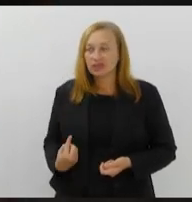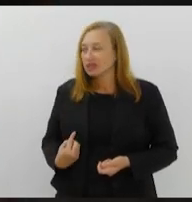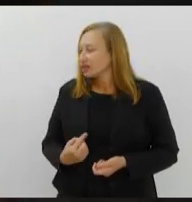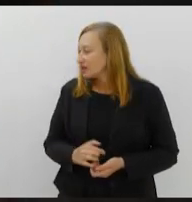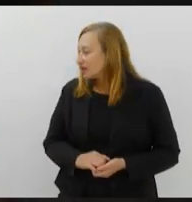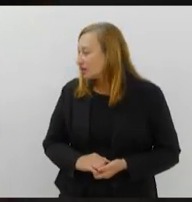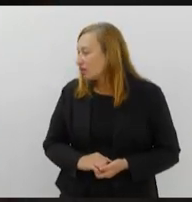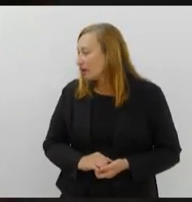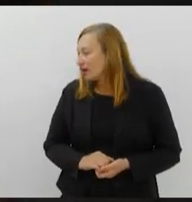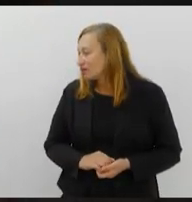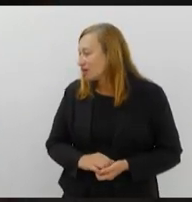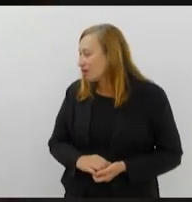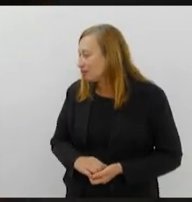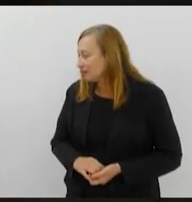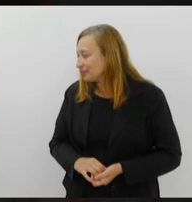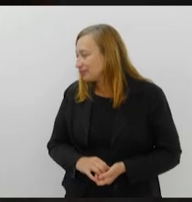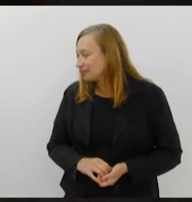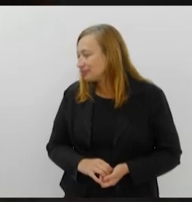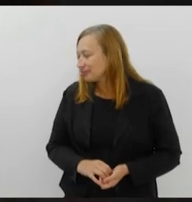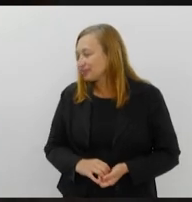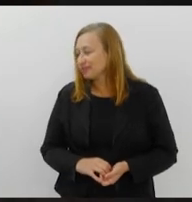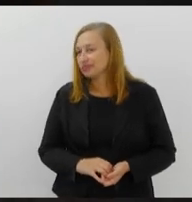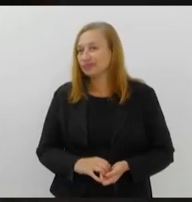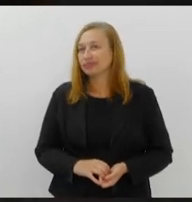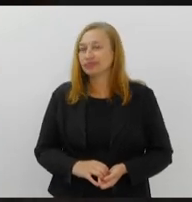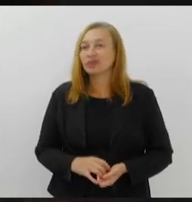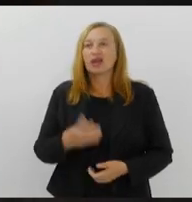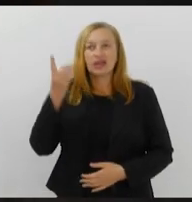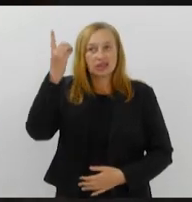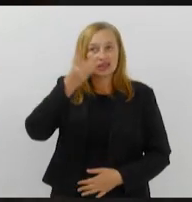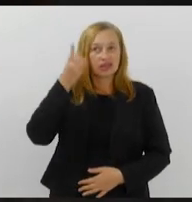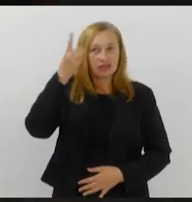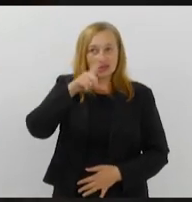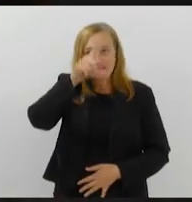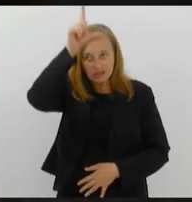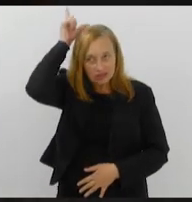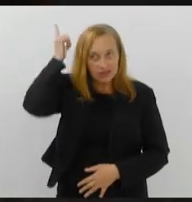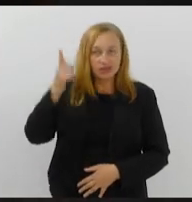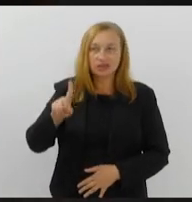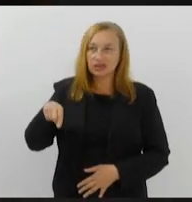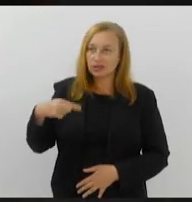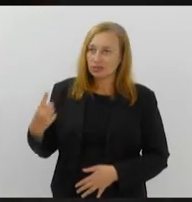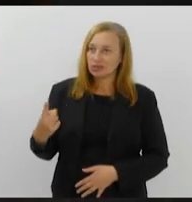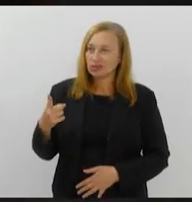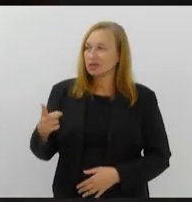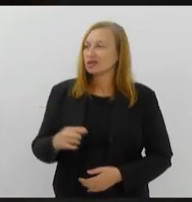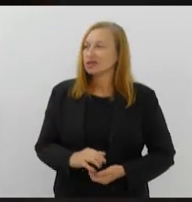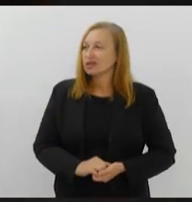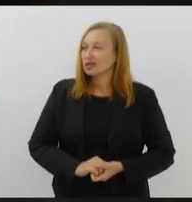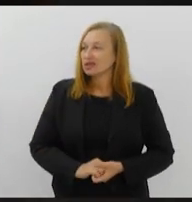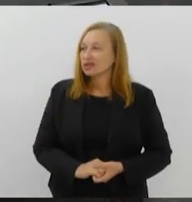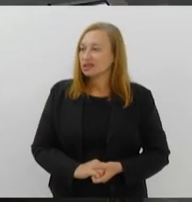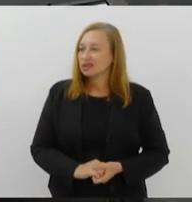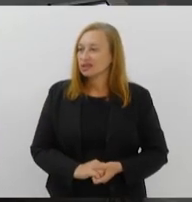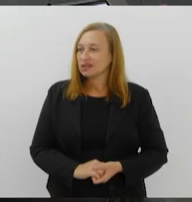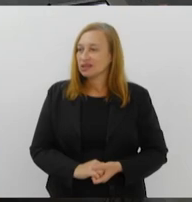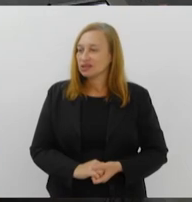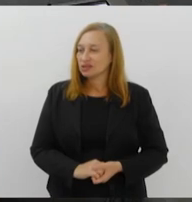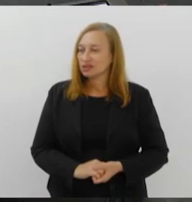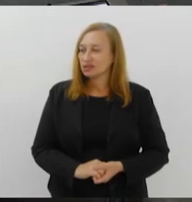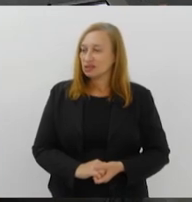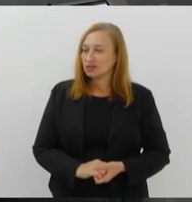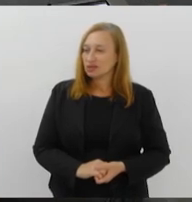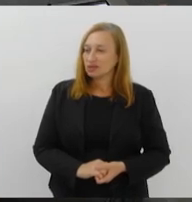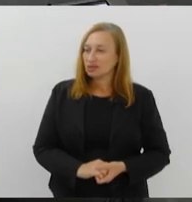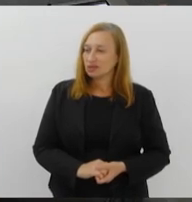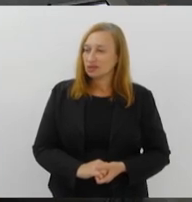escrito, antes dos senhores se posicionar, o deputado Luiz Paulo. E logo em seguida eu vou na sequência aqui, tá? Deputada Dani